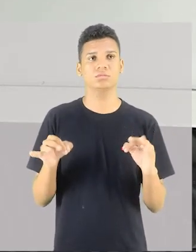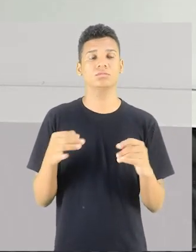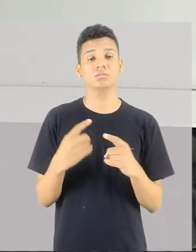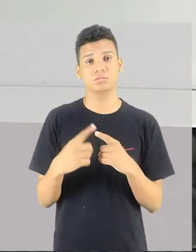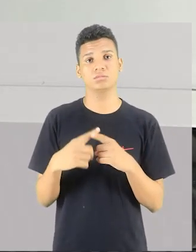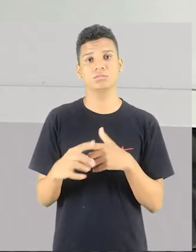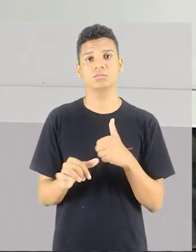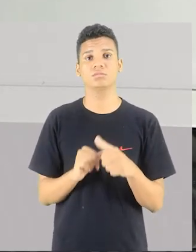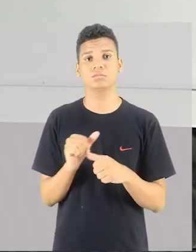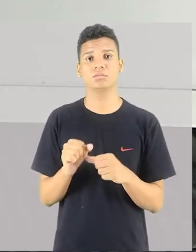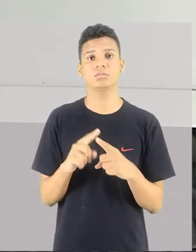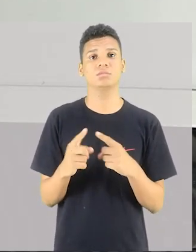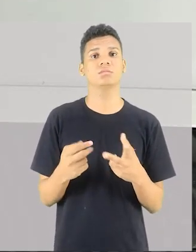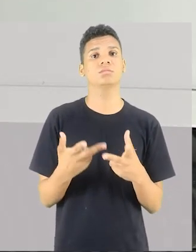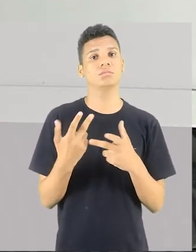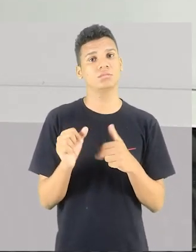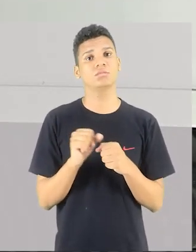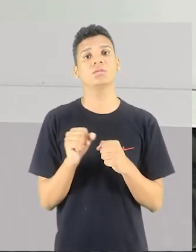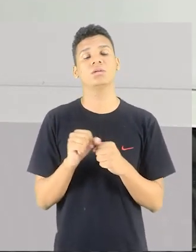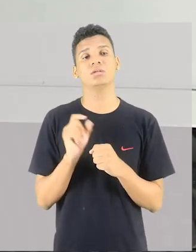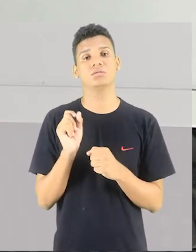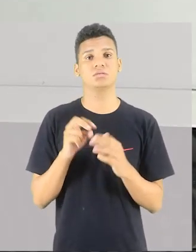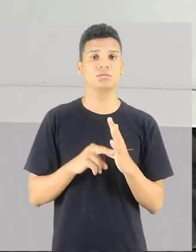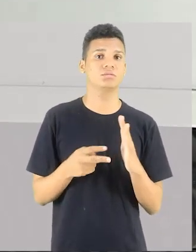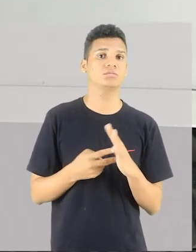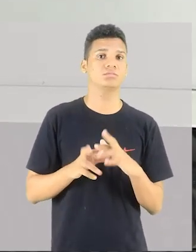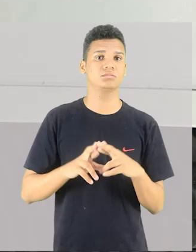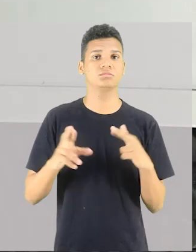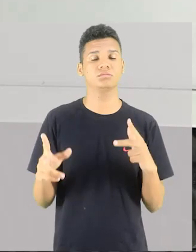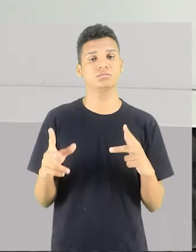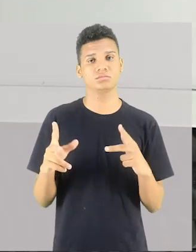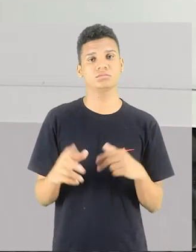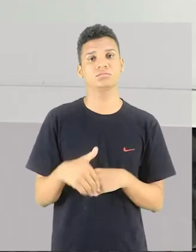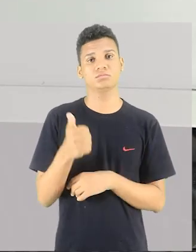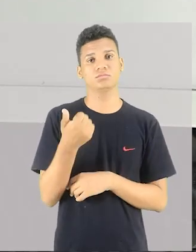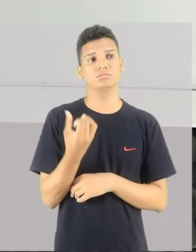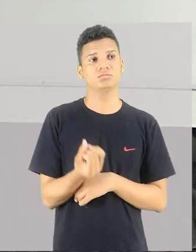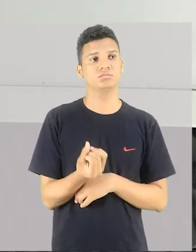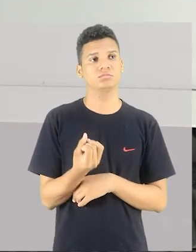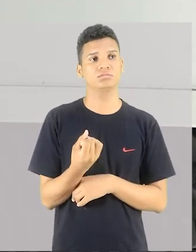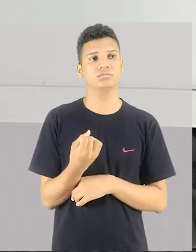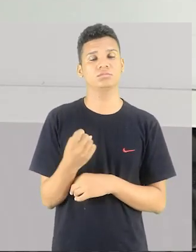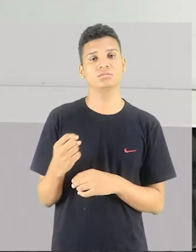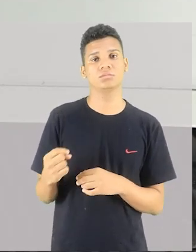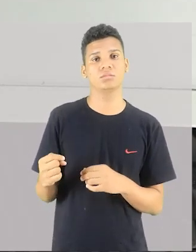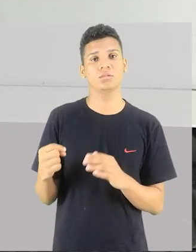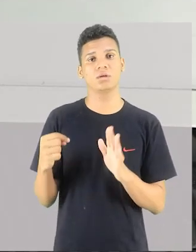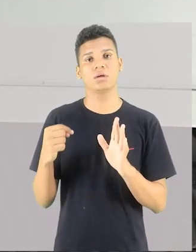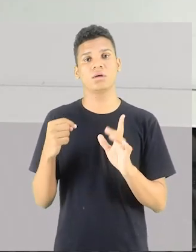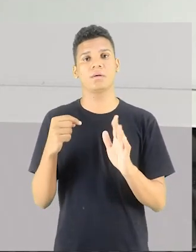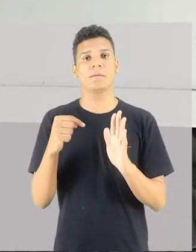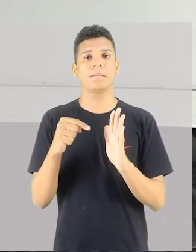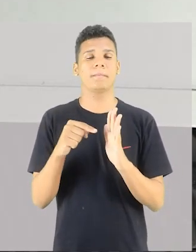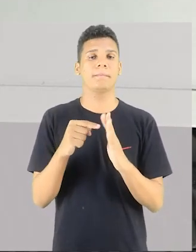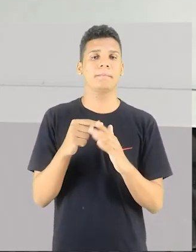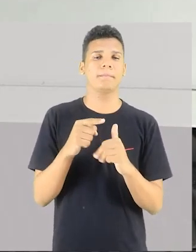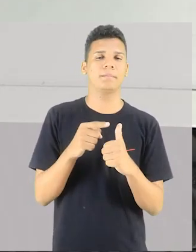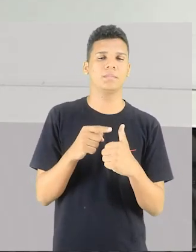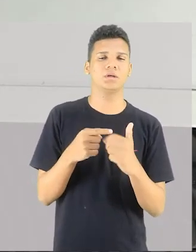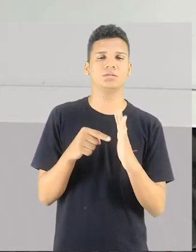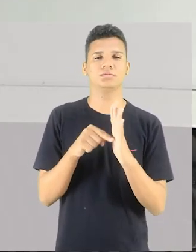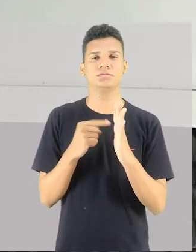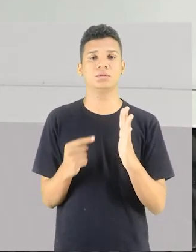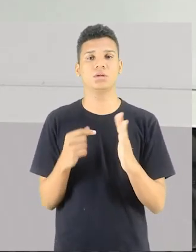cobertura você tem que fazer a diferença do 16 pi - 8 pi